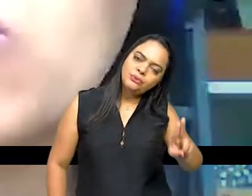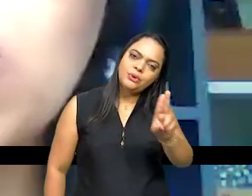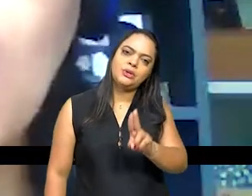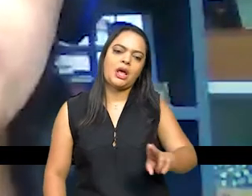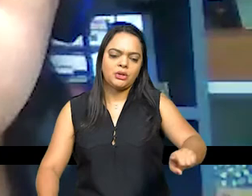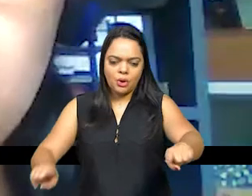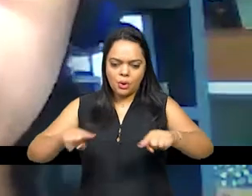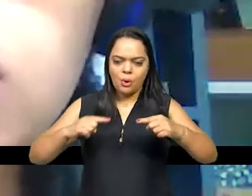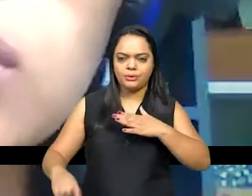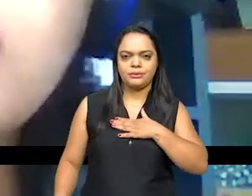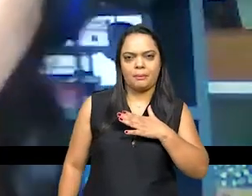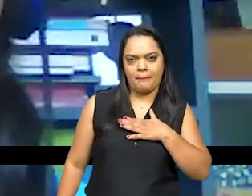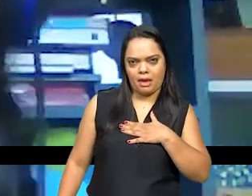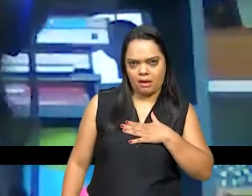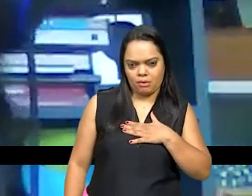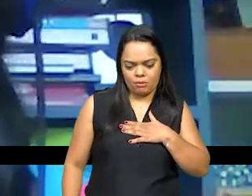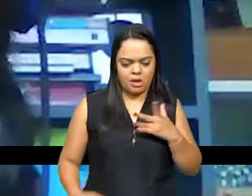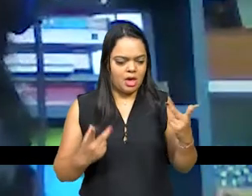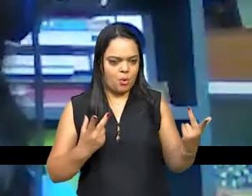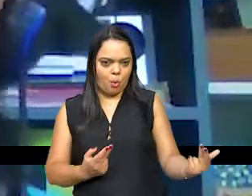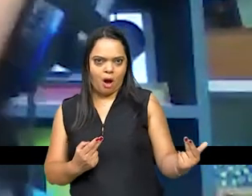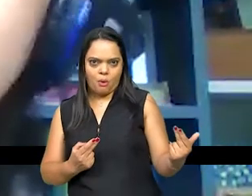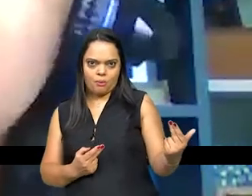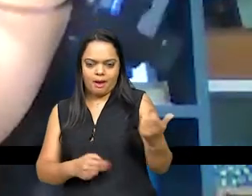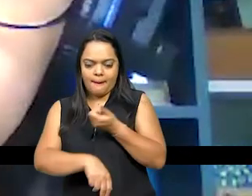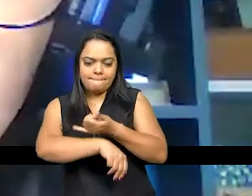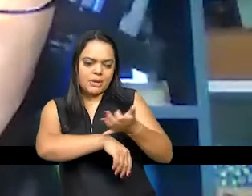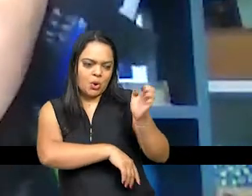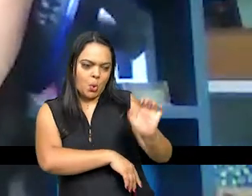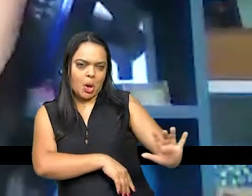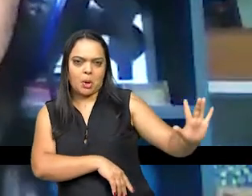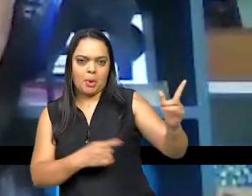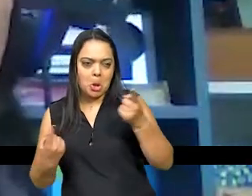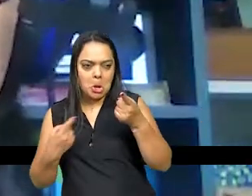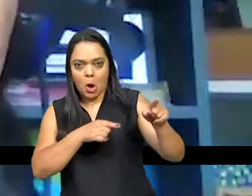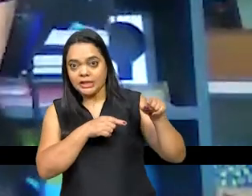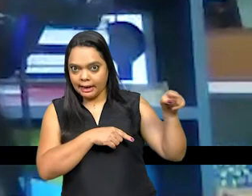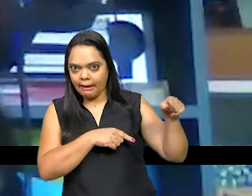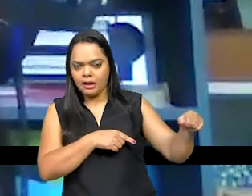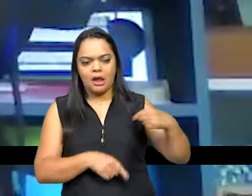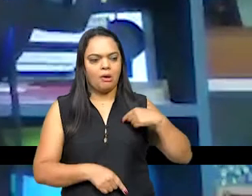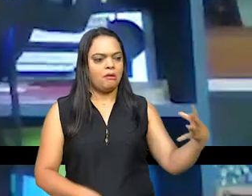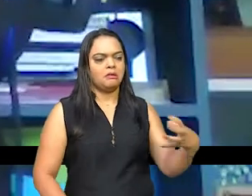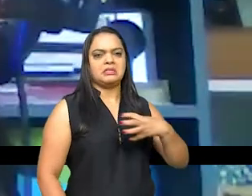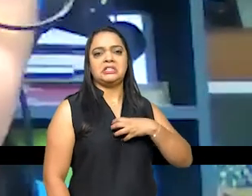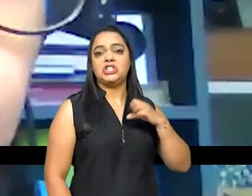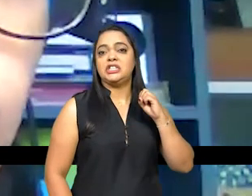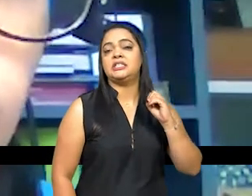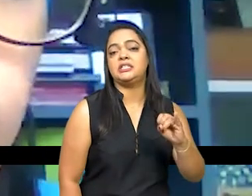contra o meu igual branco europeu, que eu me choquei. Enquanto isso estava